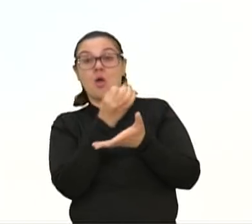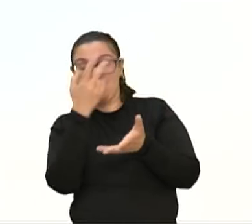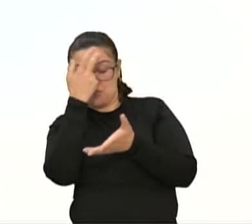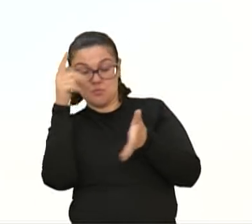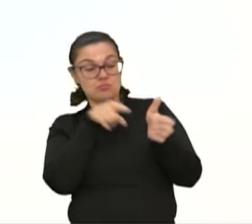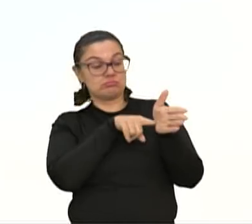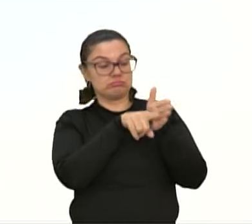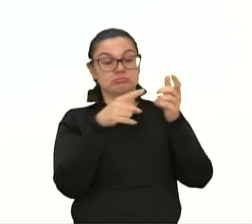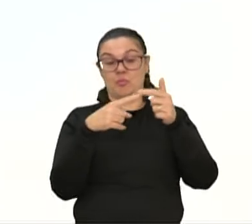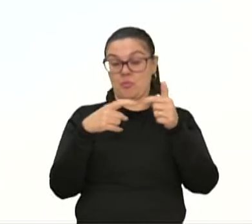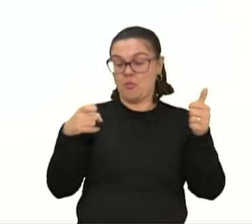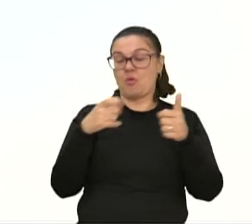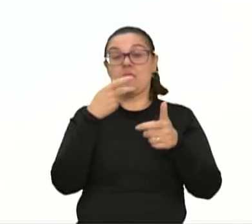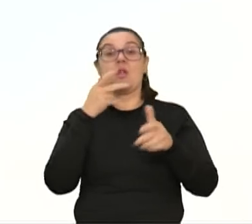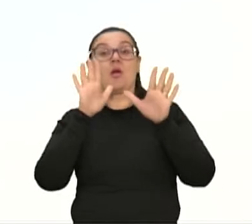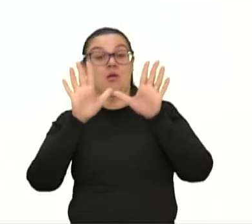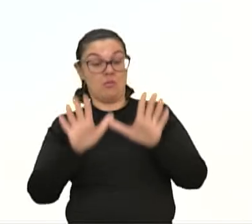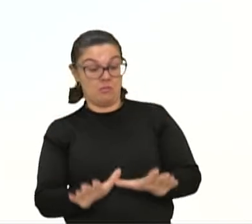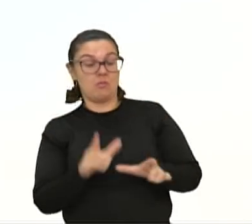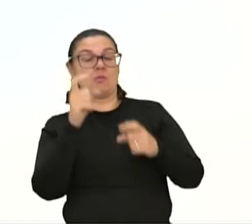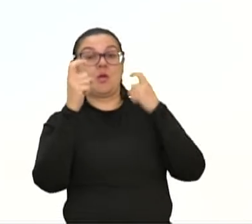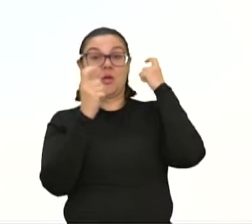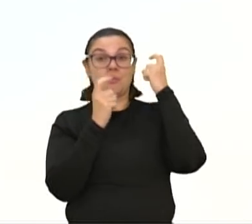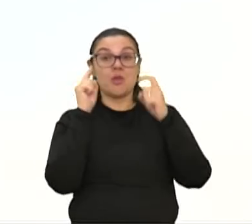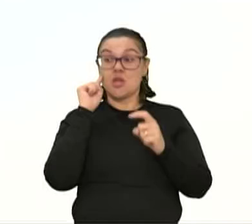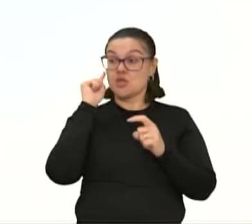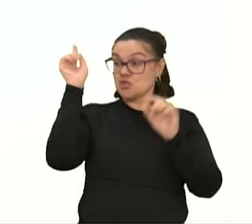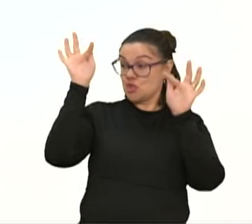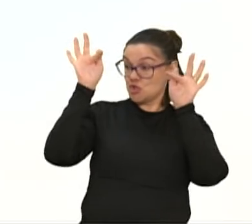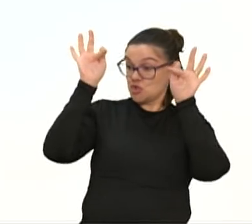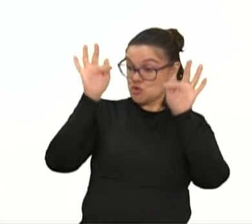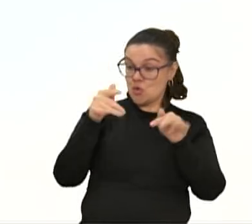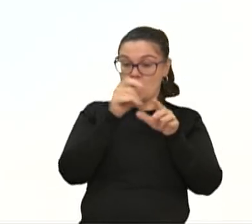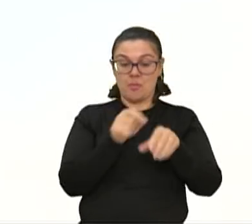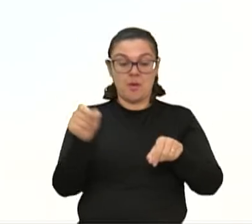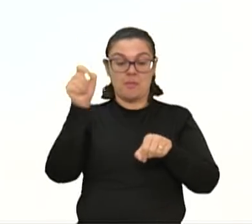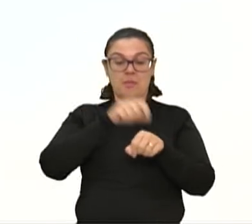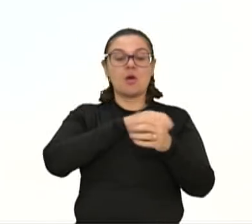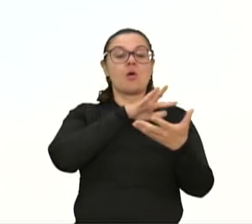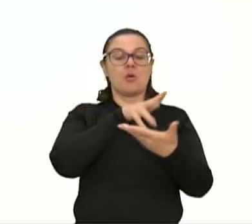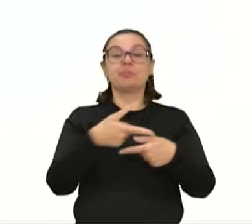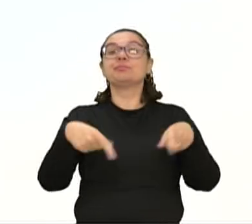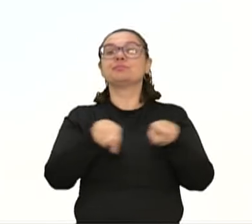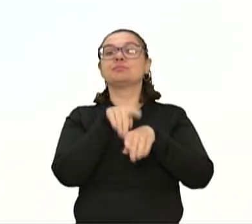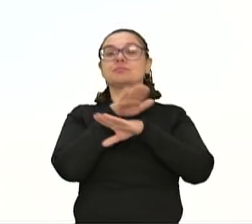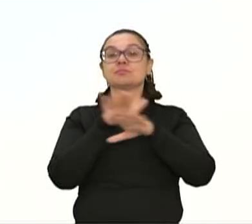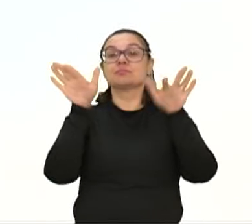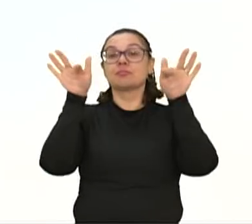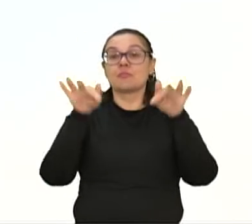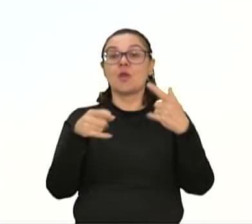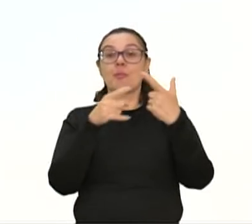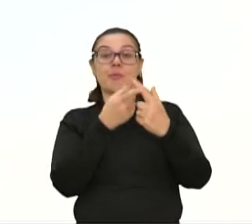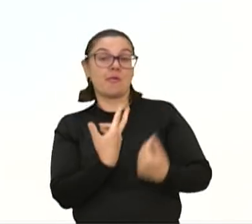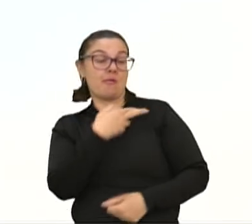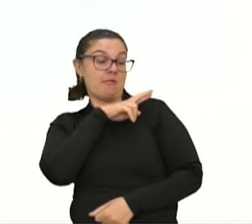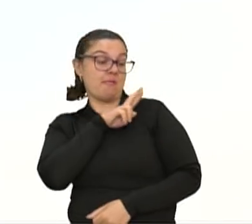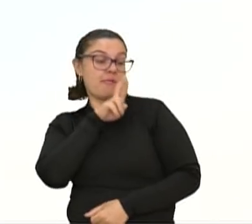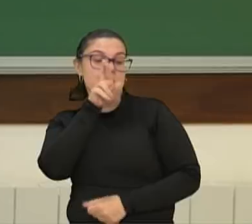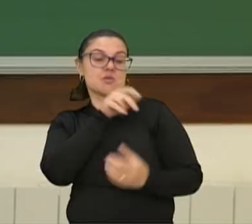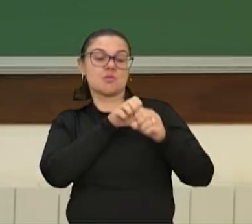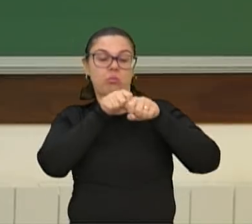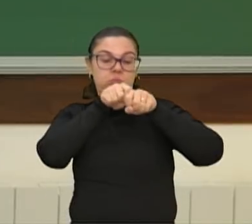biólogos realmente colocam, olha, o dia que a abelha acabar, o mundo acaba junto, porque ela é responsável